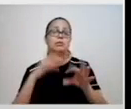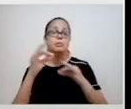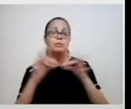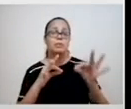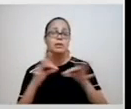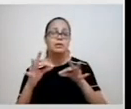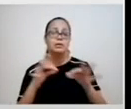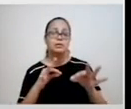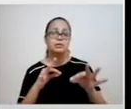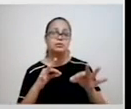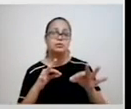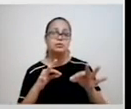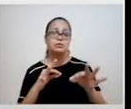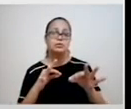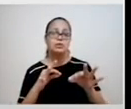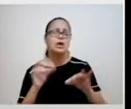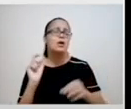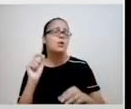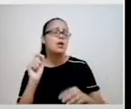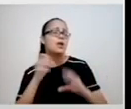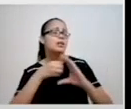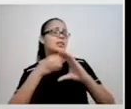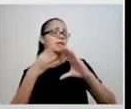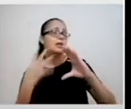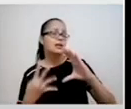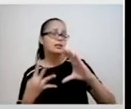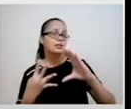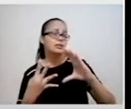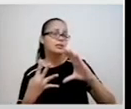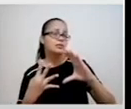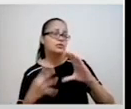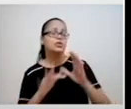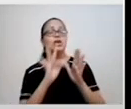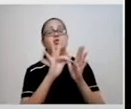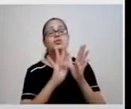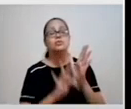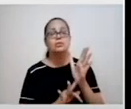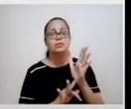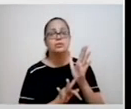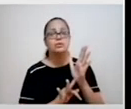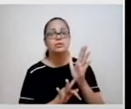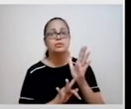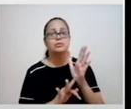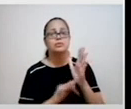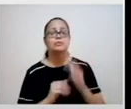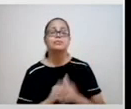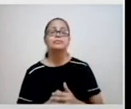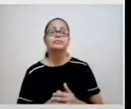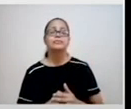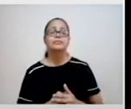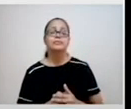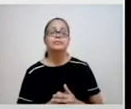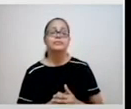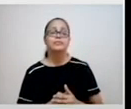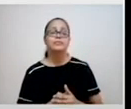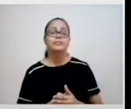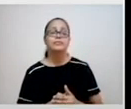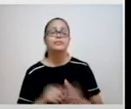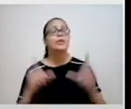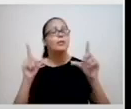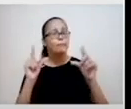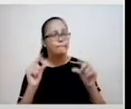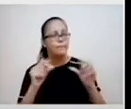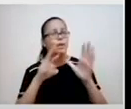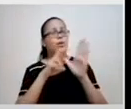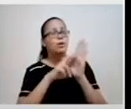vai resultar no quê? Quais são as características então de um texto falado, já que não dá para ficar elaborando tanto? Então, menor exigência do uso das